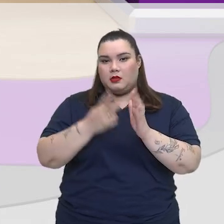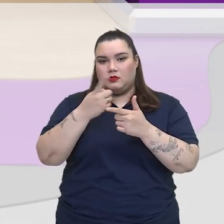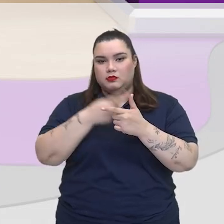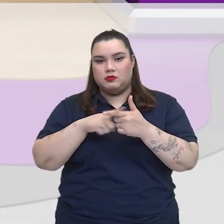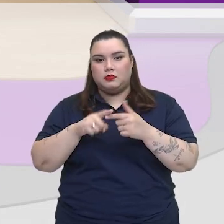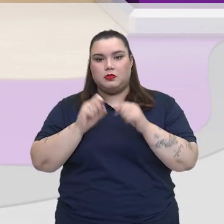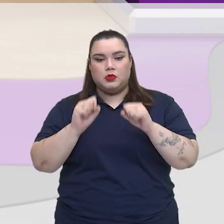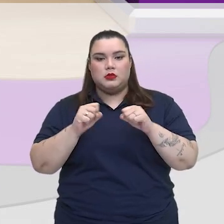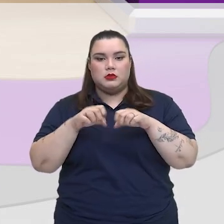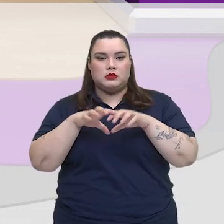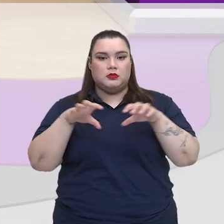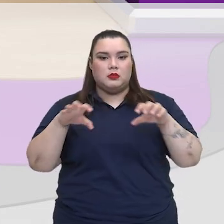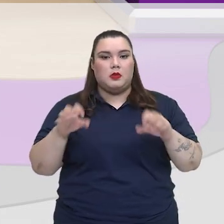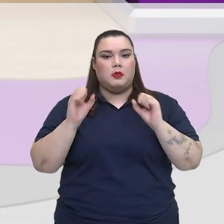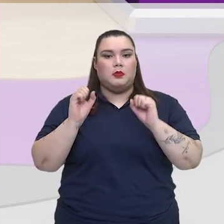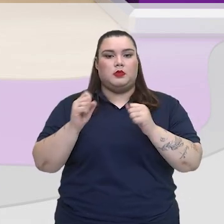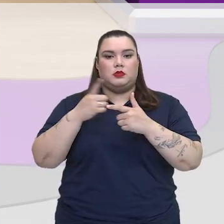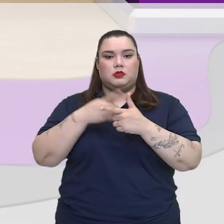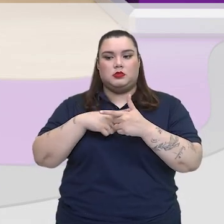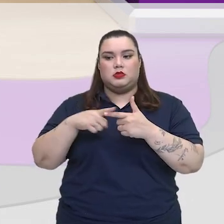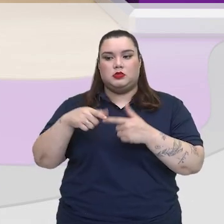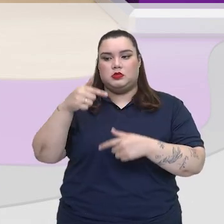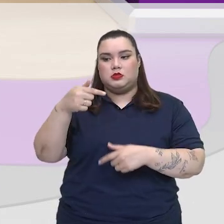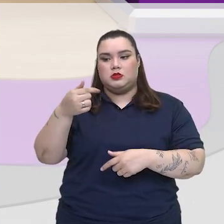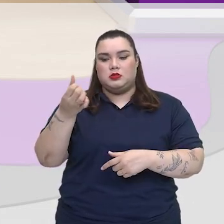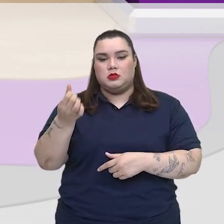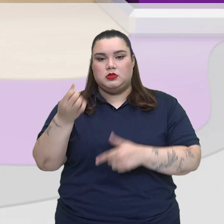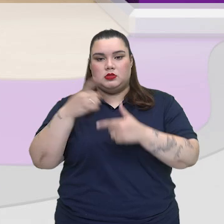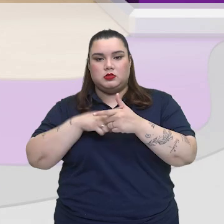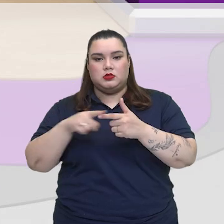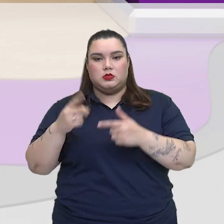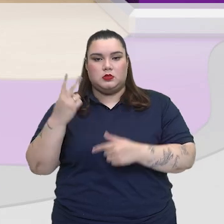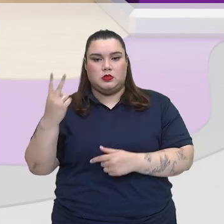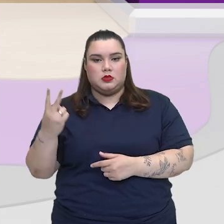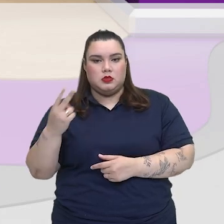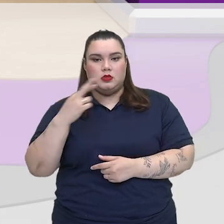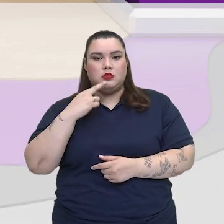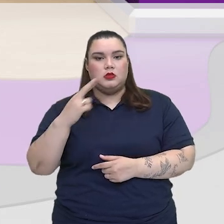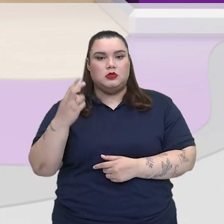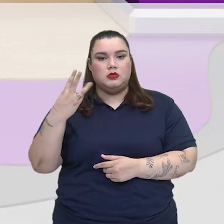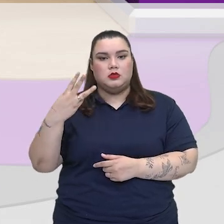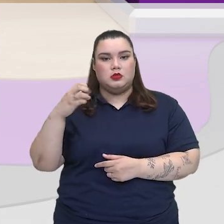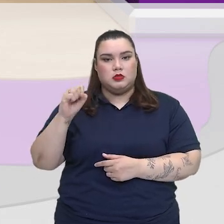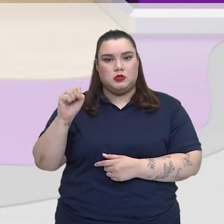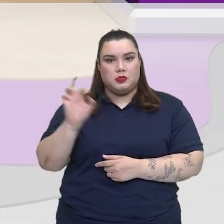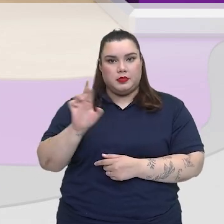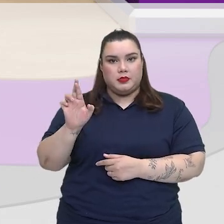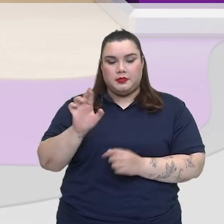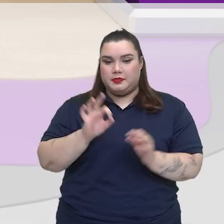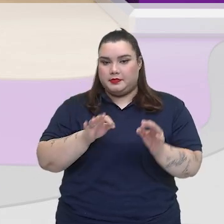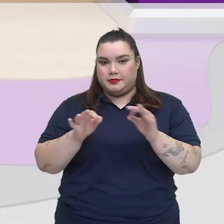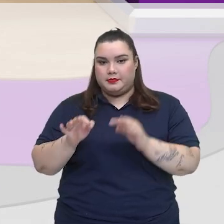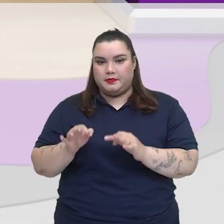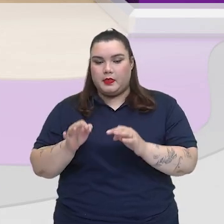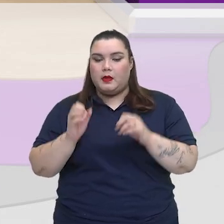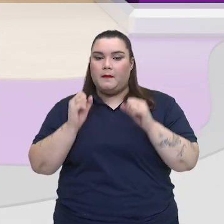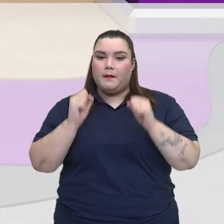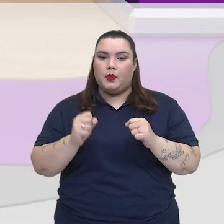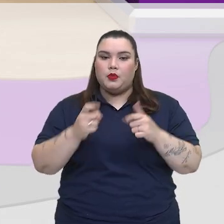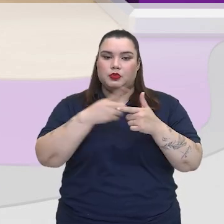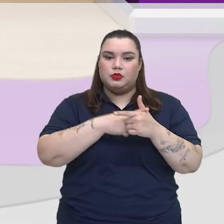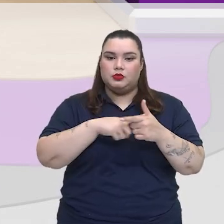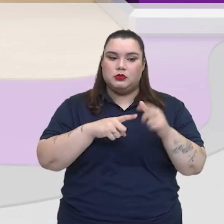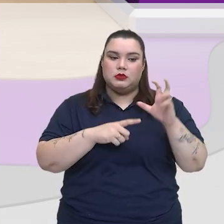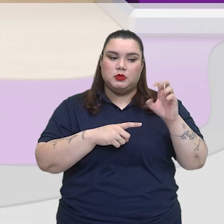dividir separado. Você poderia dividir 76 por 2, que dá R$ 38, correto? E você